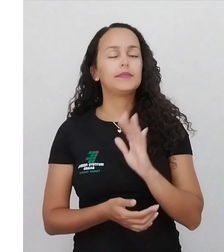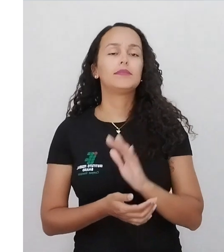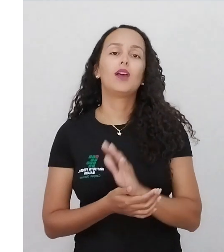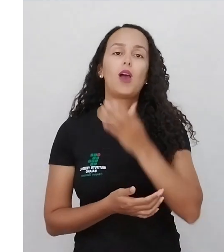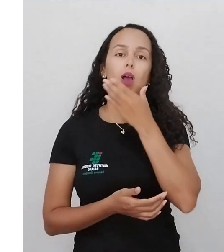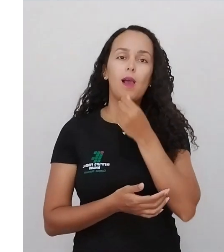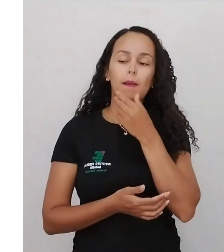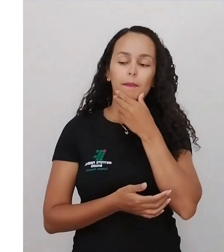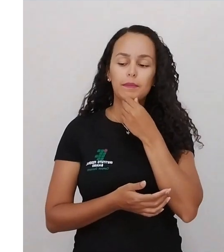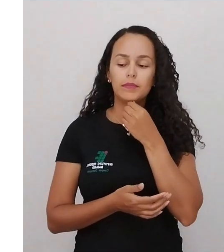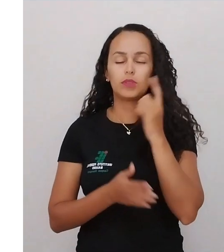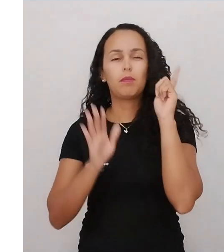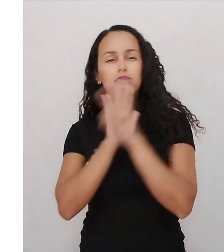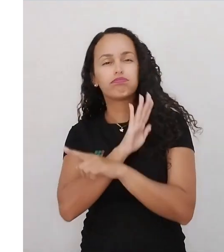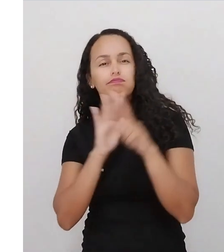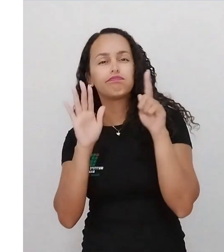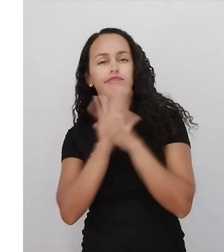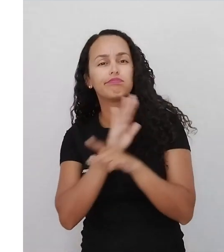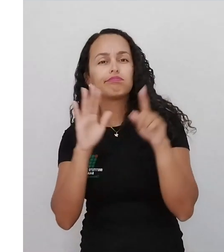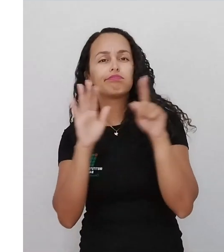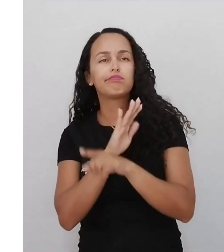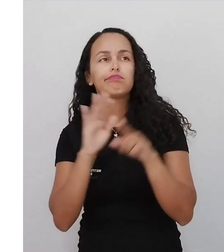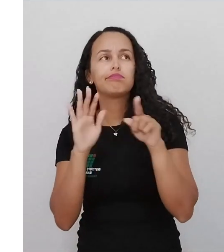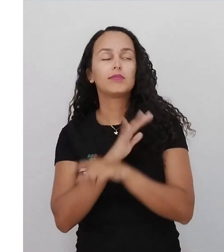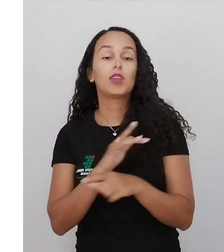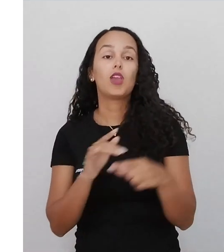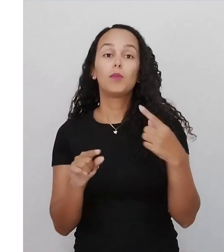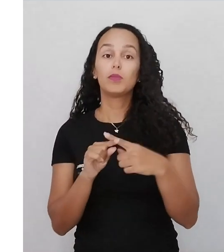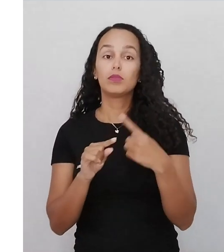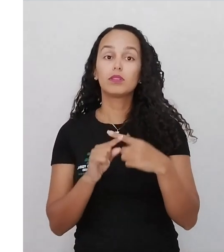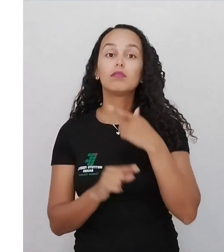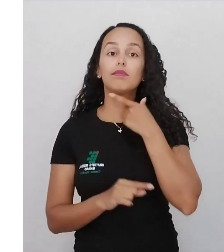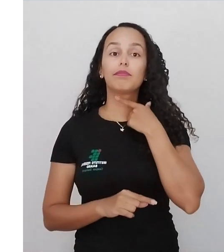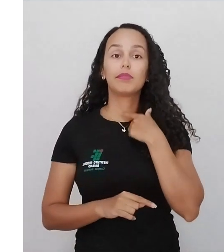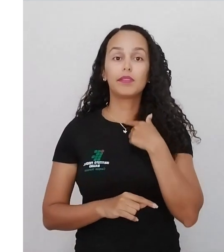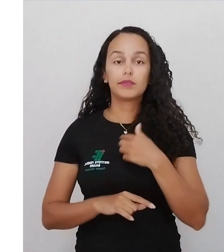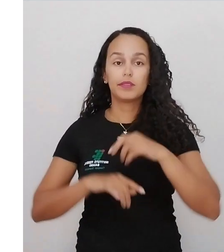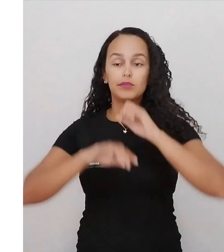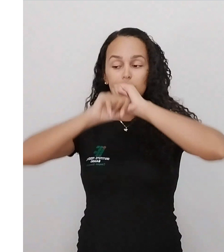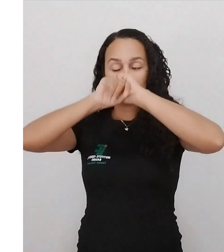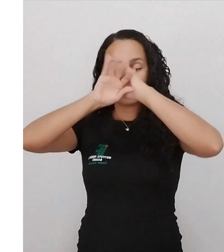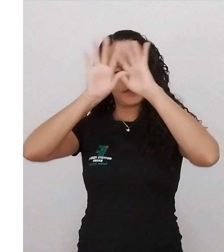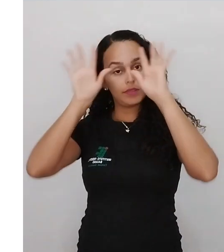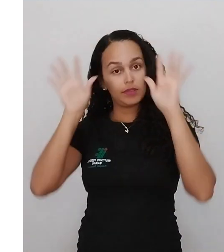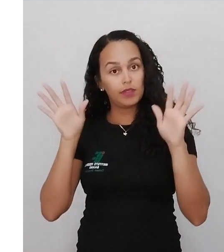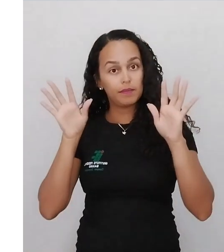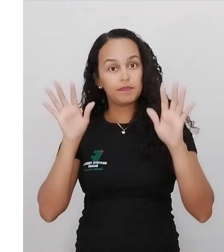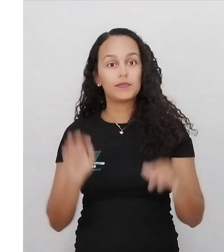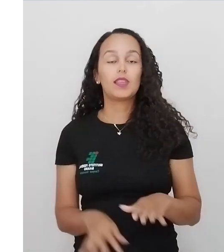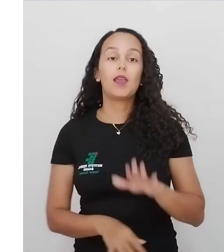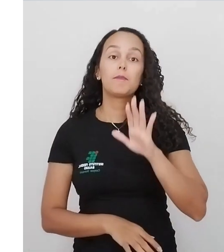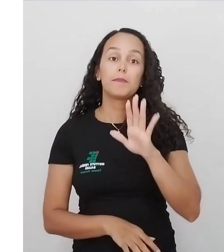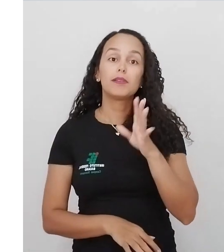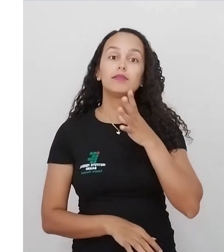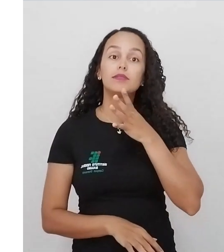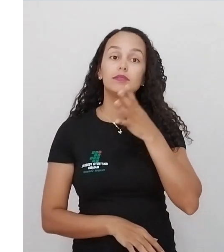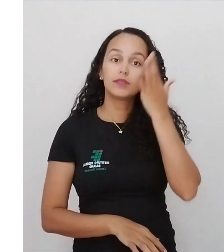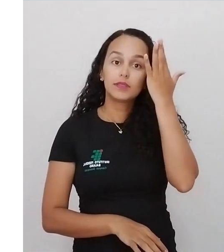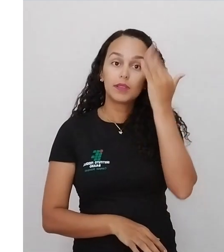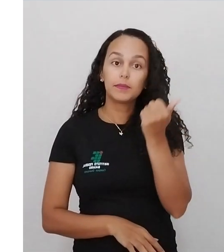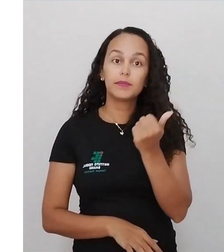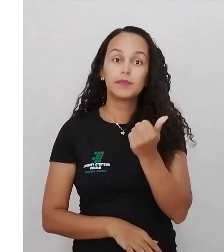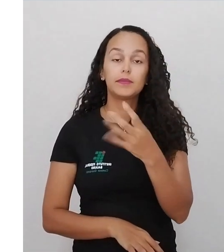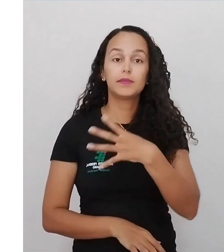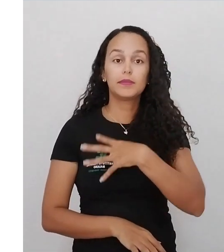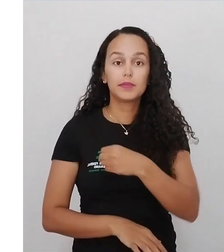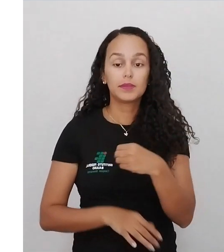é bem assim. Ele questionava, queria entender, queria compreender, só que Aristóteles, ele conhecia a